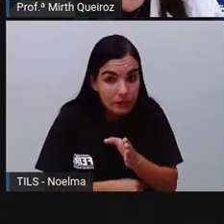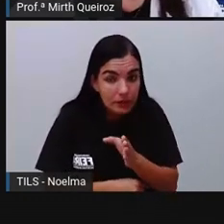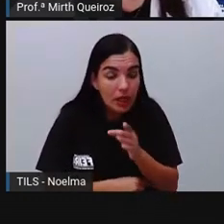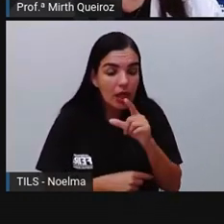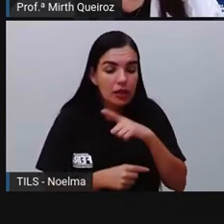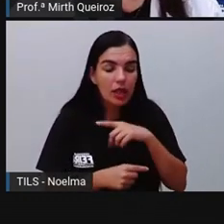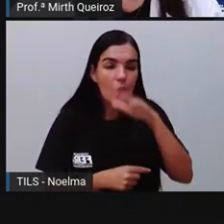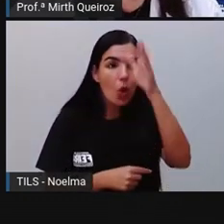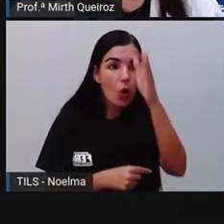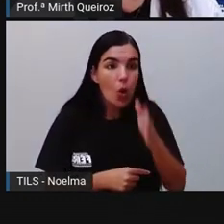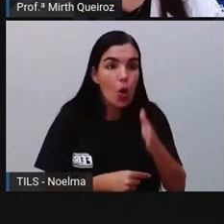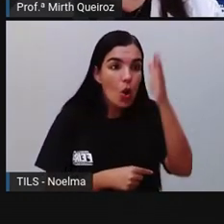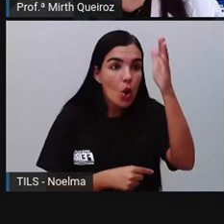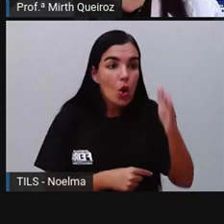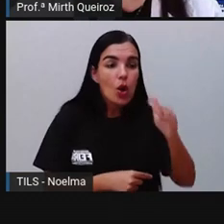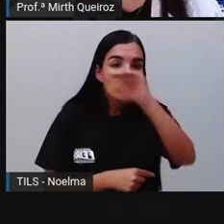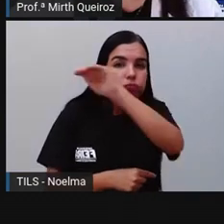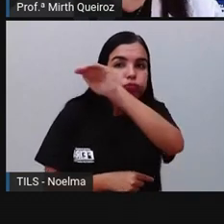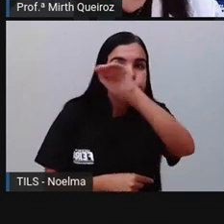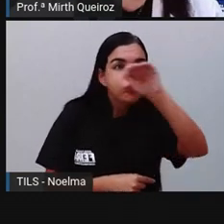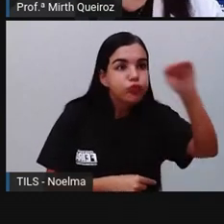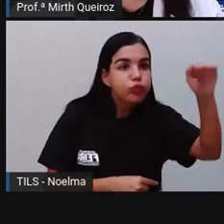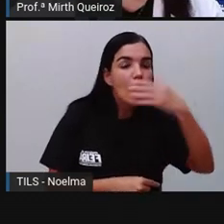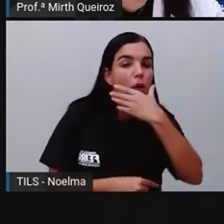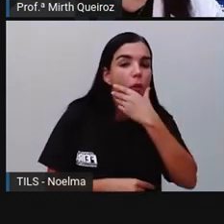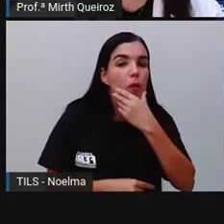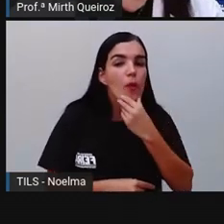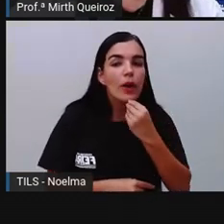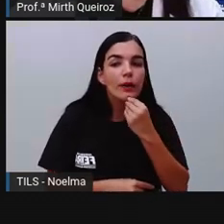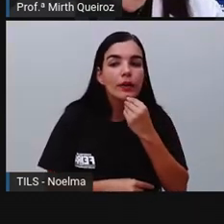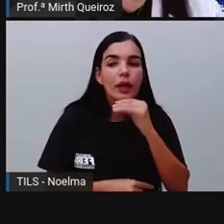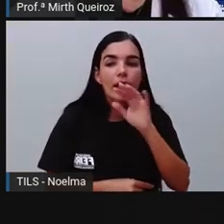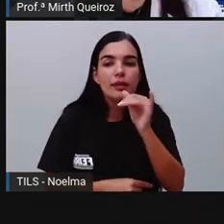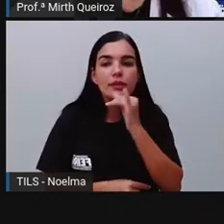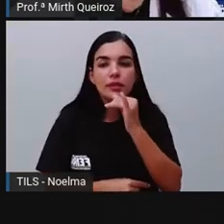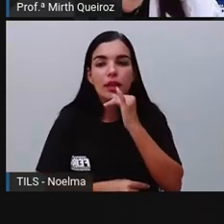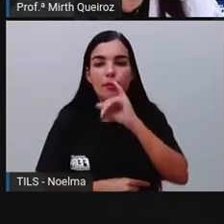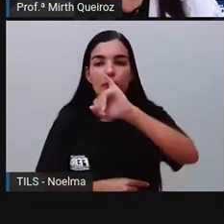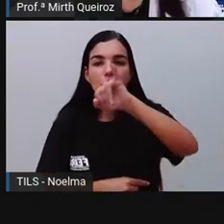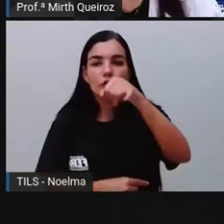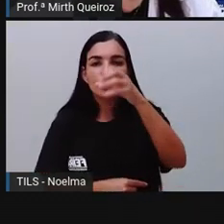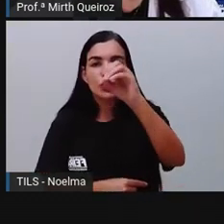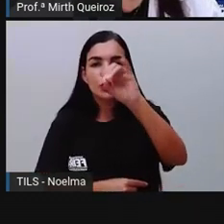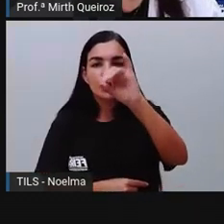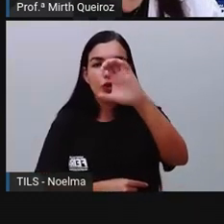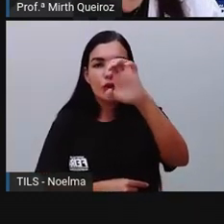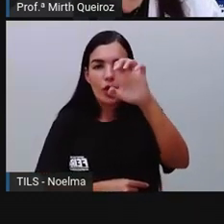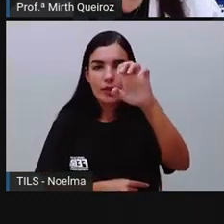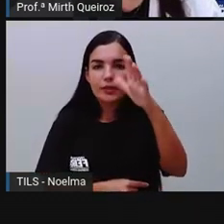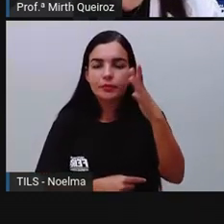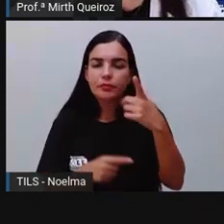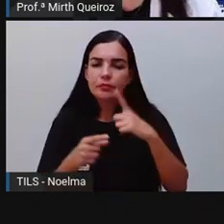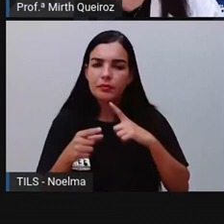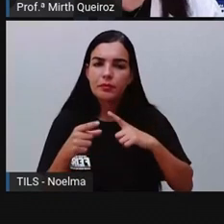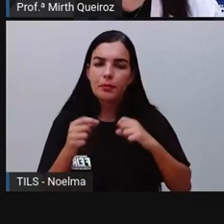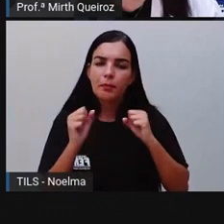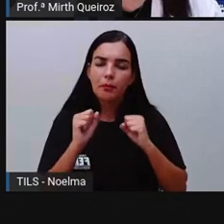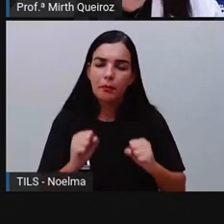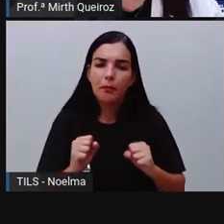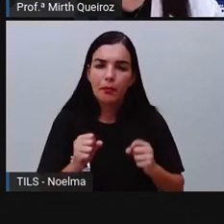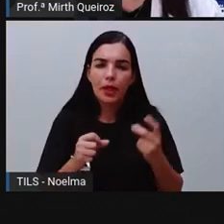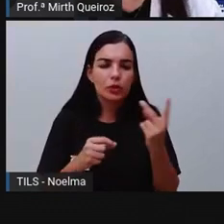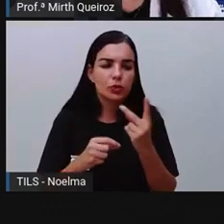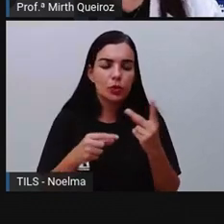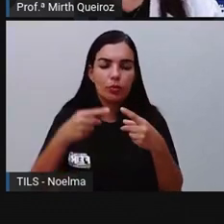da coluna dos meninos. Como, por exemplo, Joyce pode fazer dupla com Carlos, com Miguel e com Rodolfo. Assim